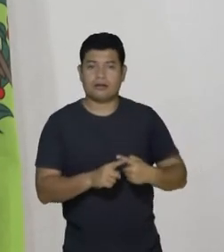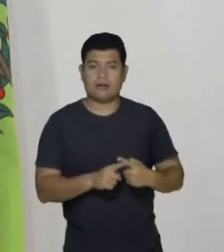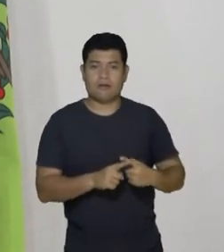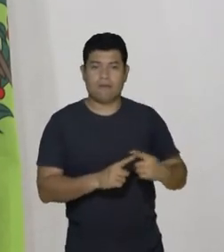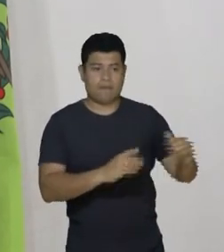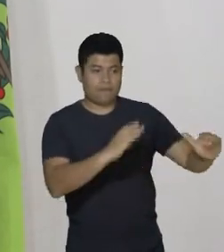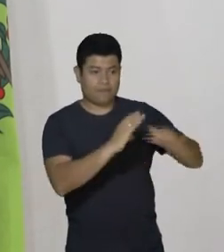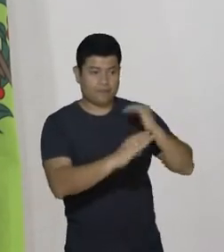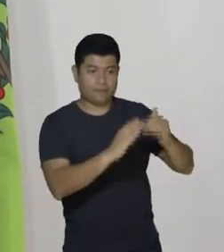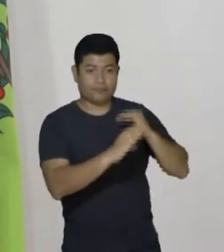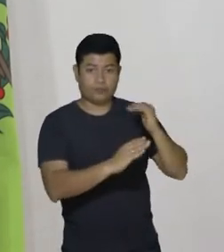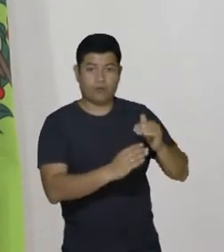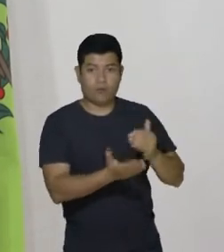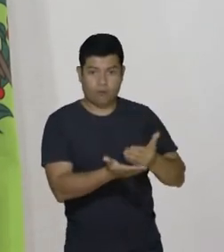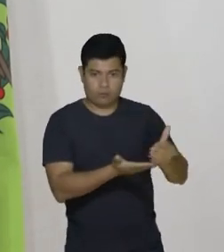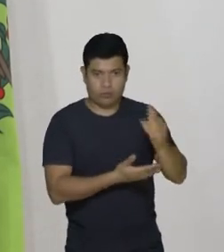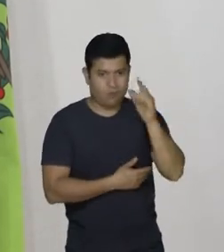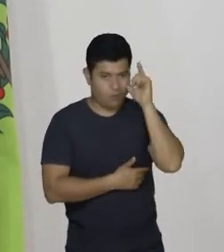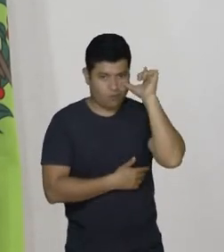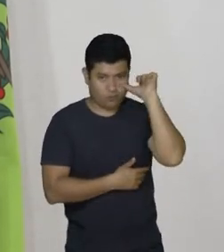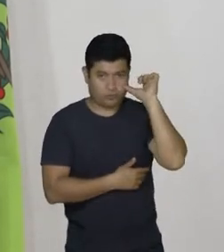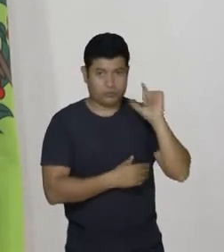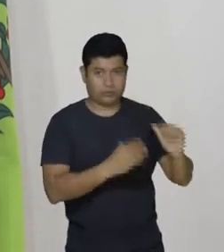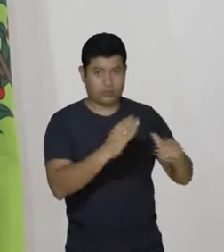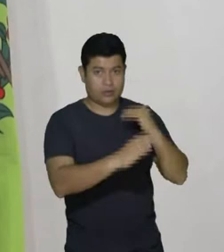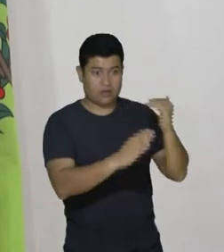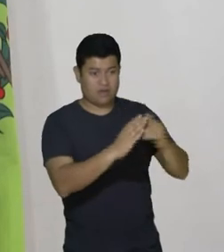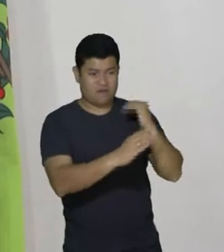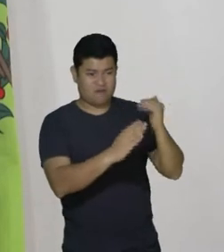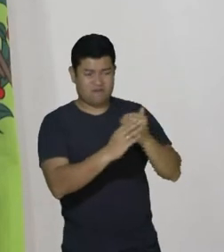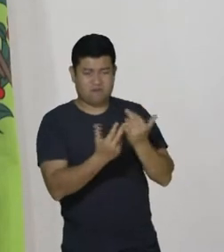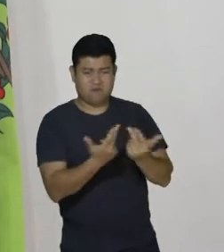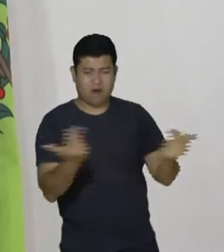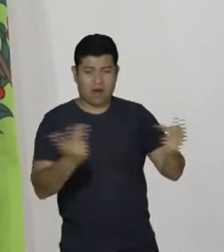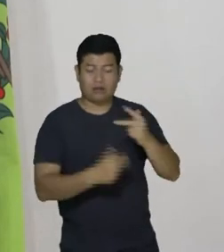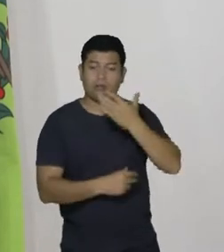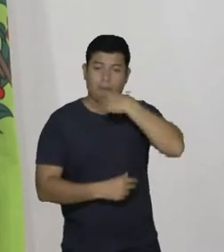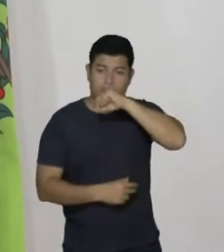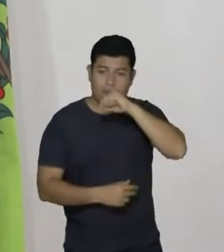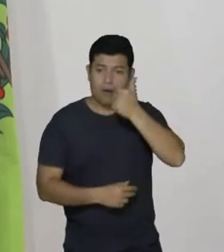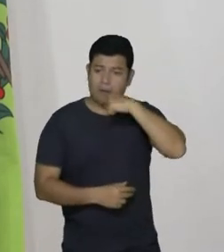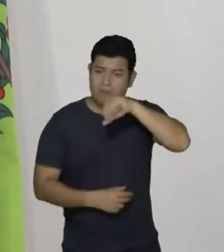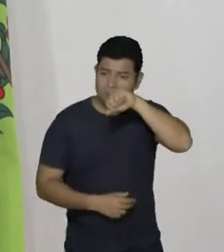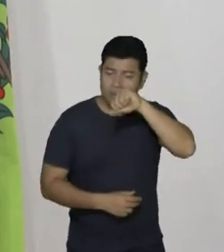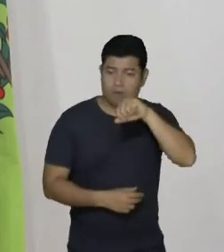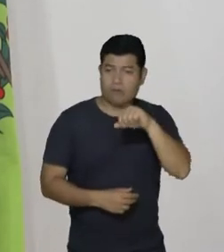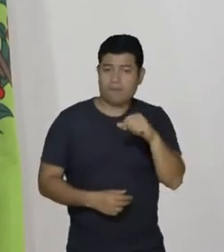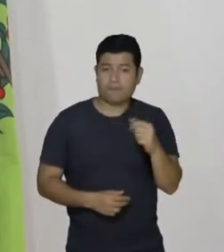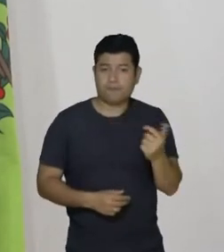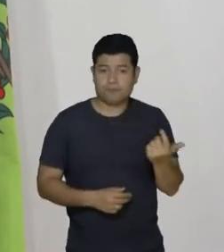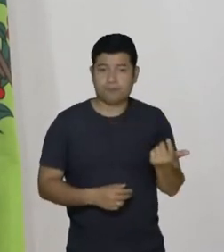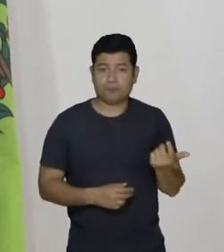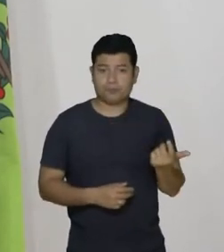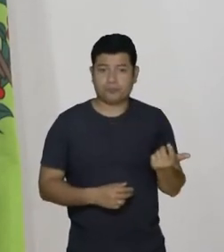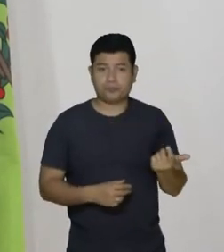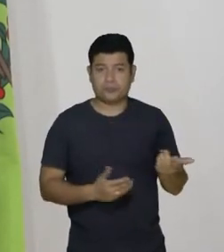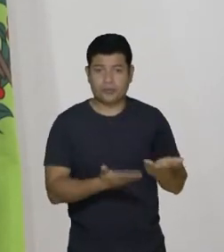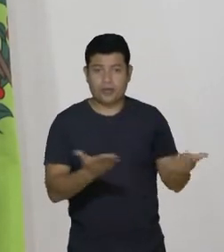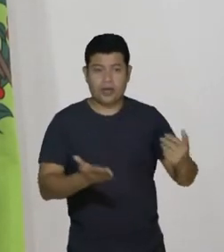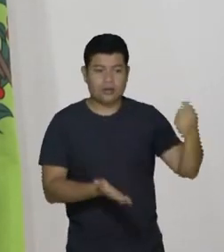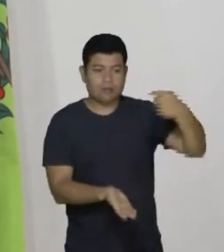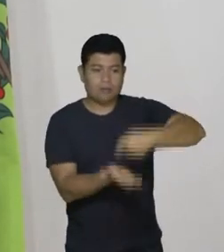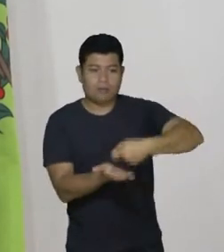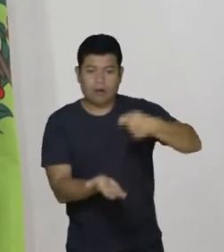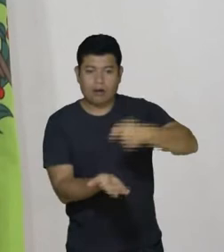até hoje a indignação de vários pais que estão pagando